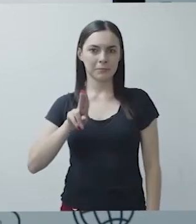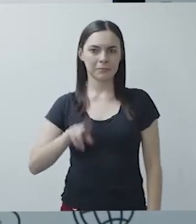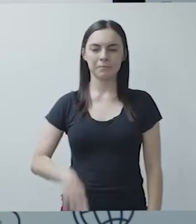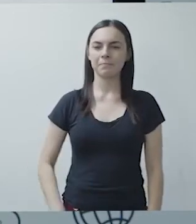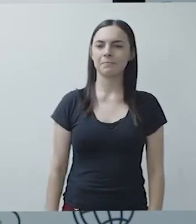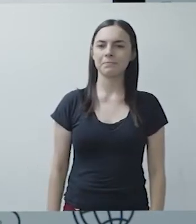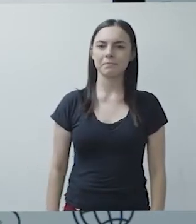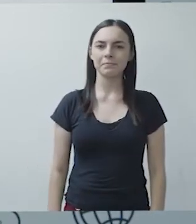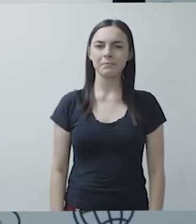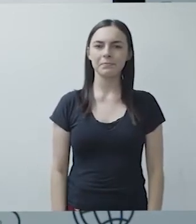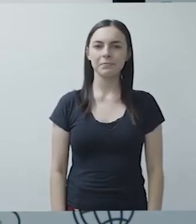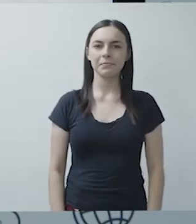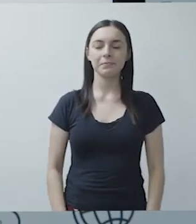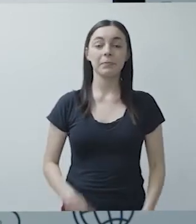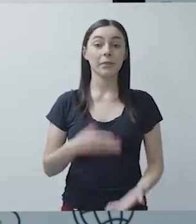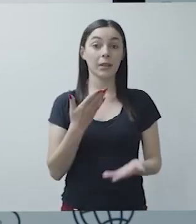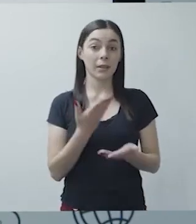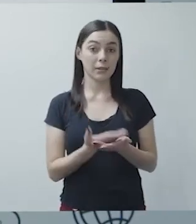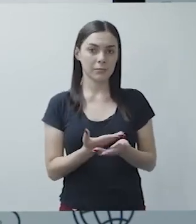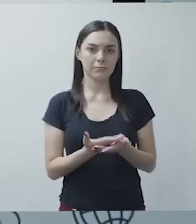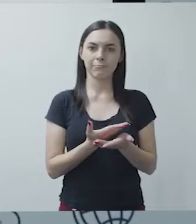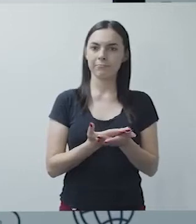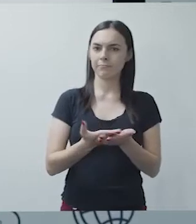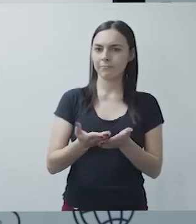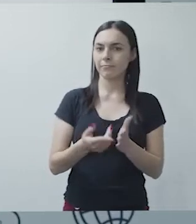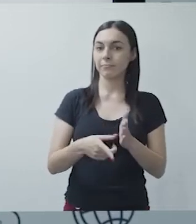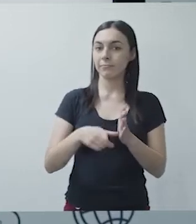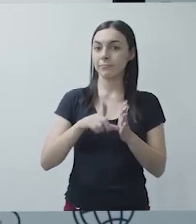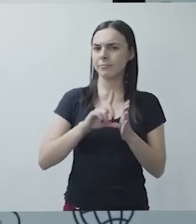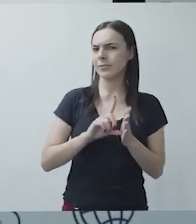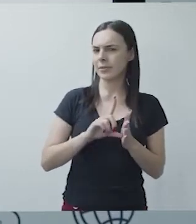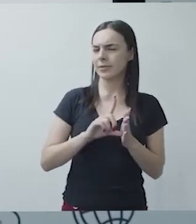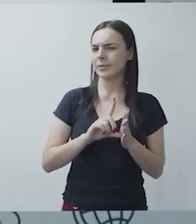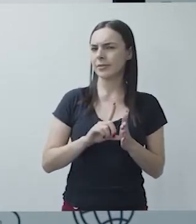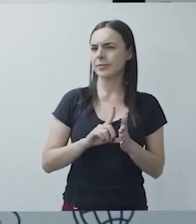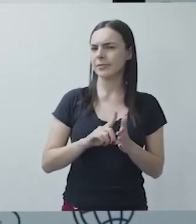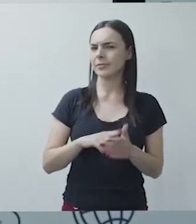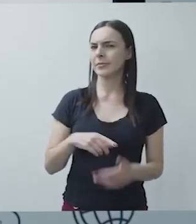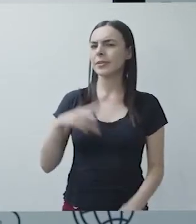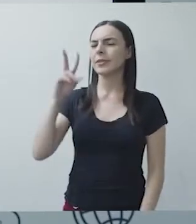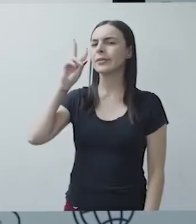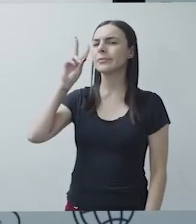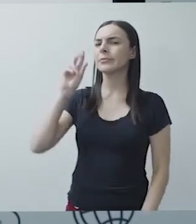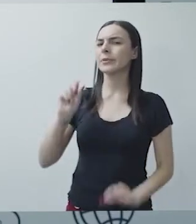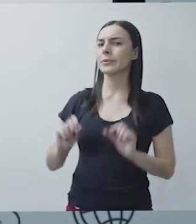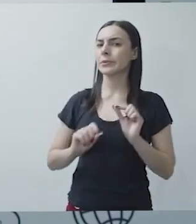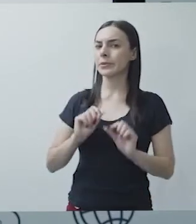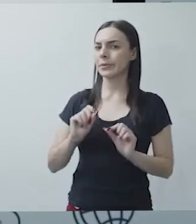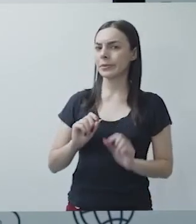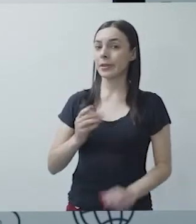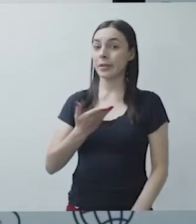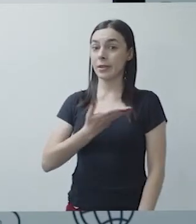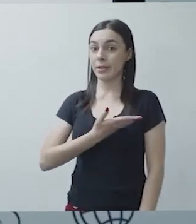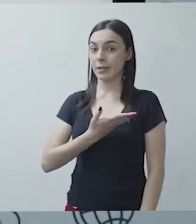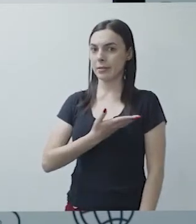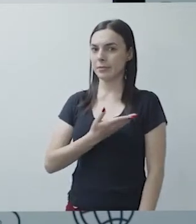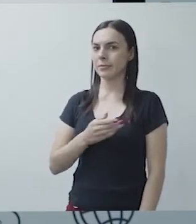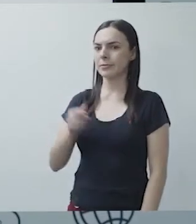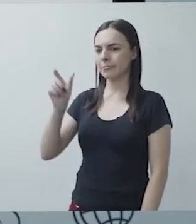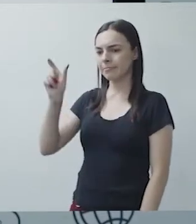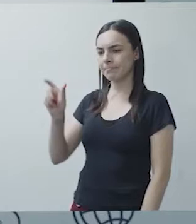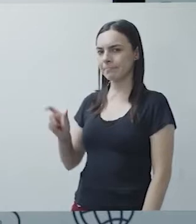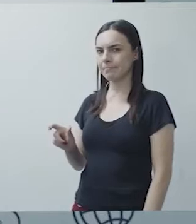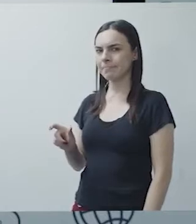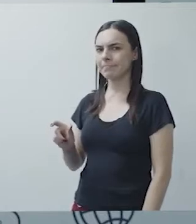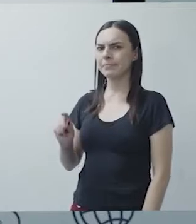Muito bem. Antes de iniciarmos a nossa aula, que tal lembrarmos do recado do nosso coleguinha lá,